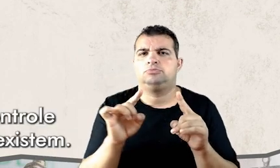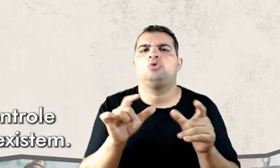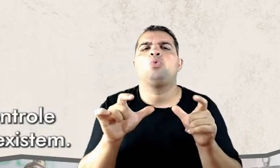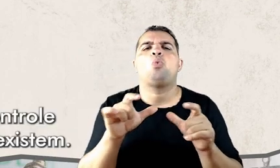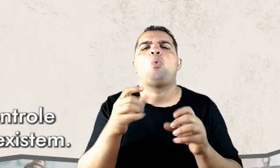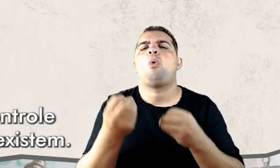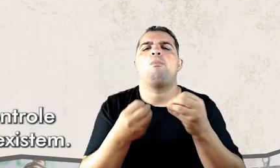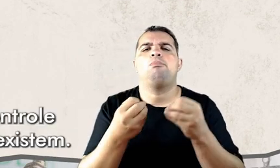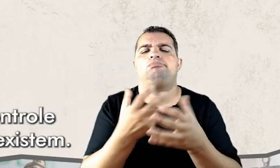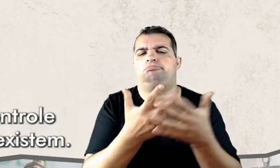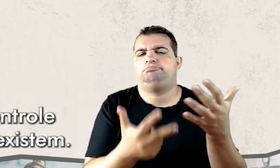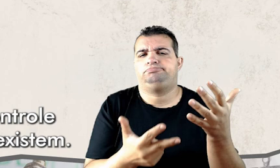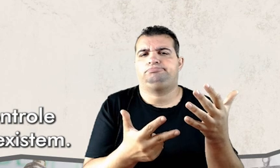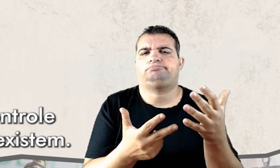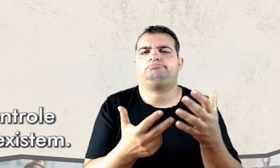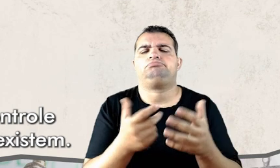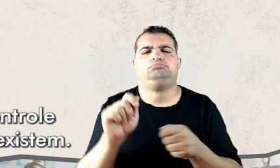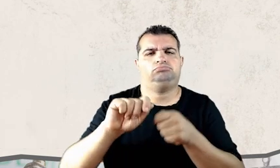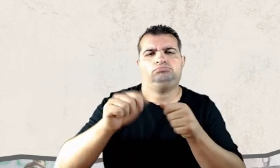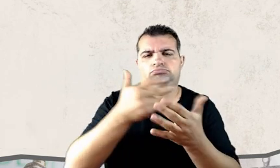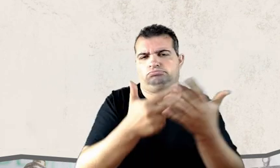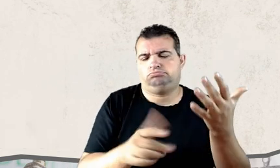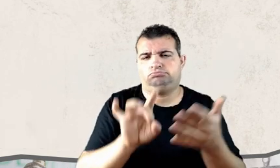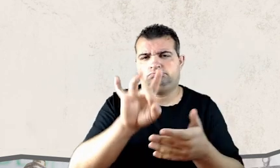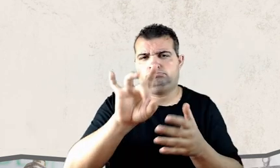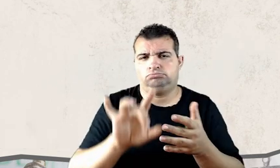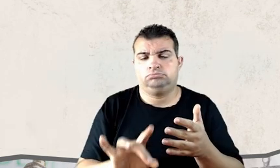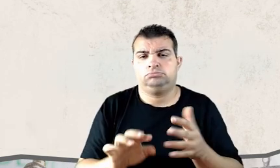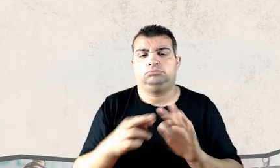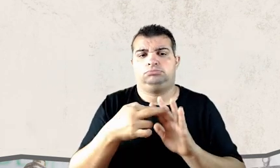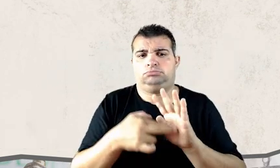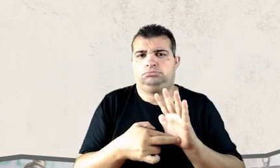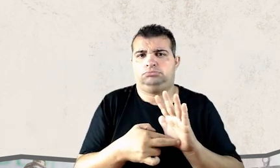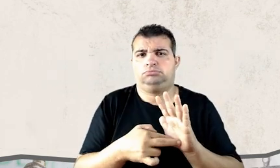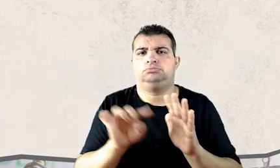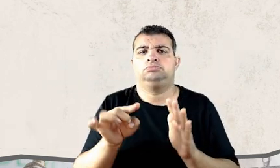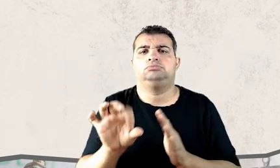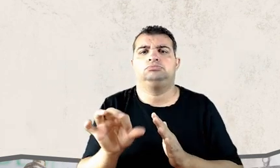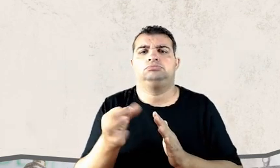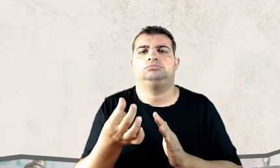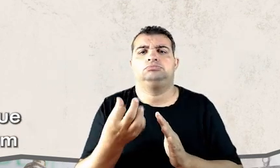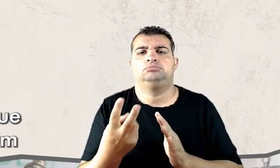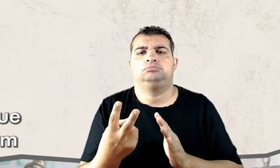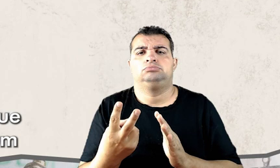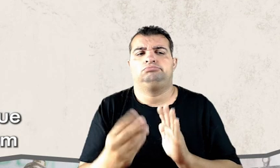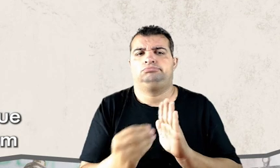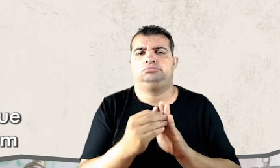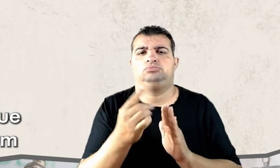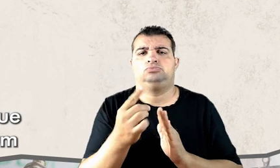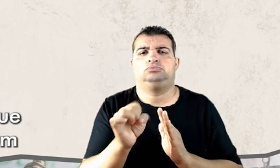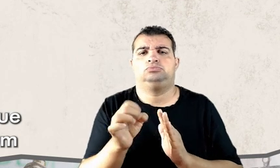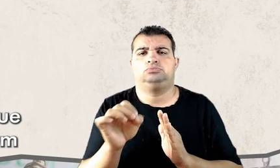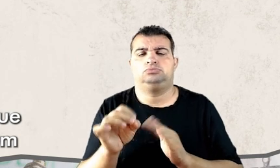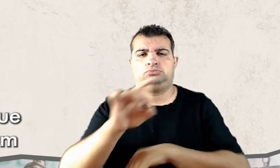meios de controle de qualificação praticamente não existem. Assim, a regulamentação legal prevê, em 62, um prazo de